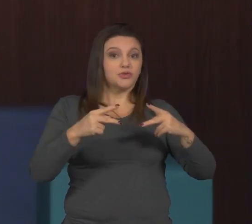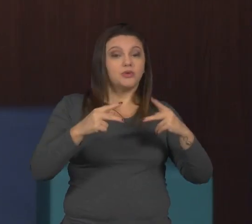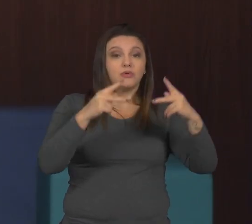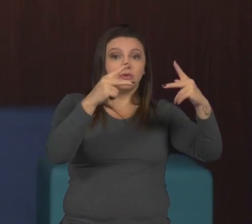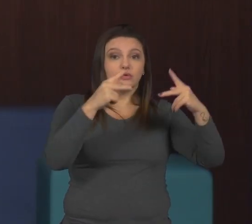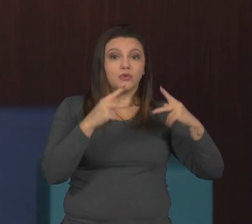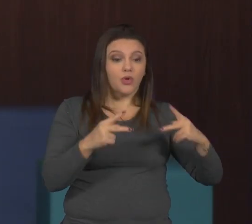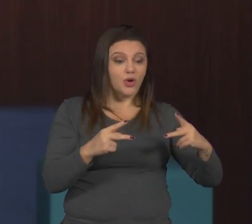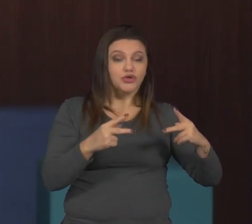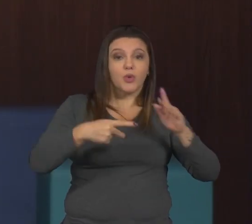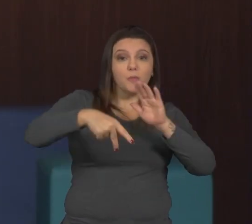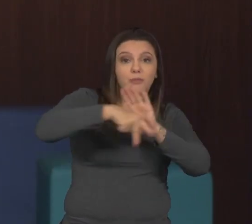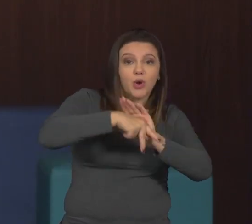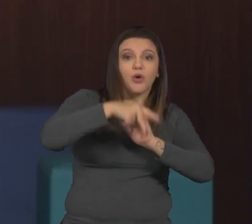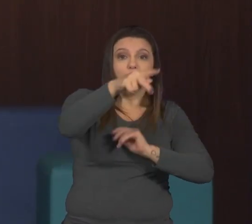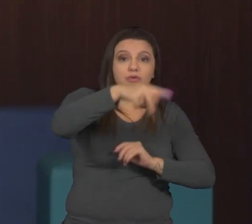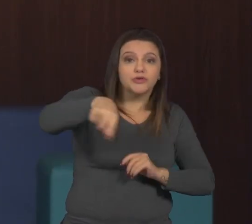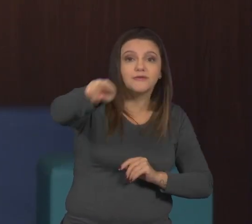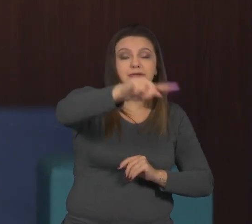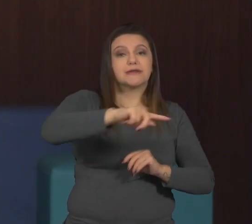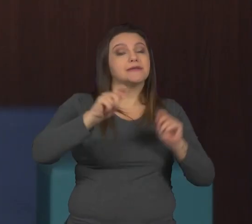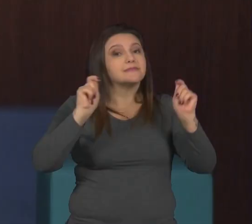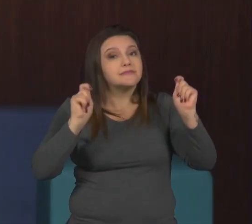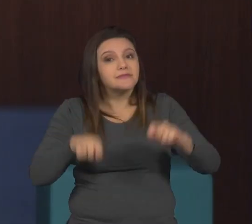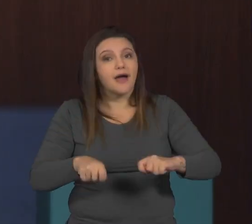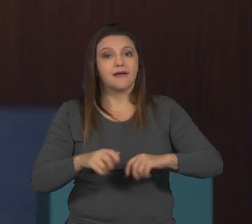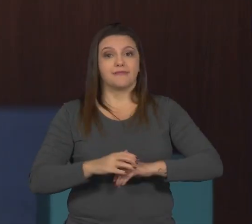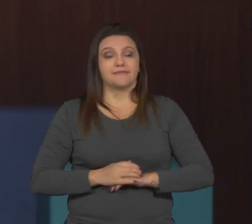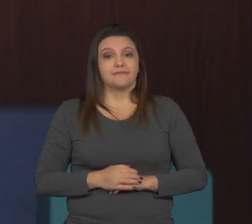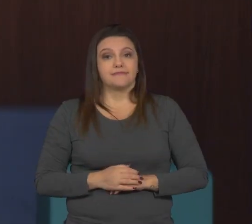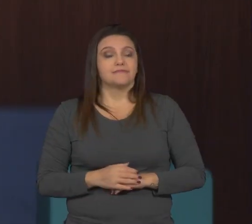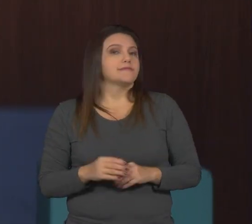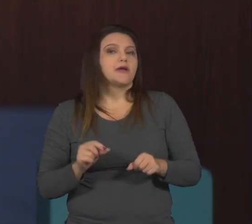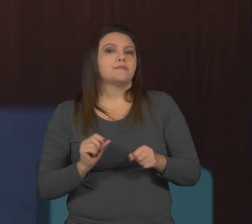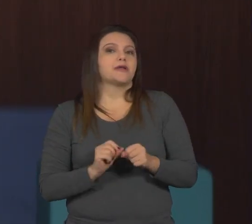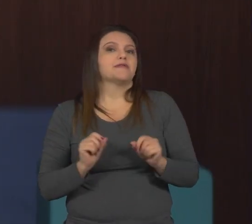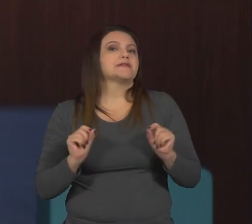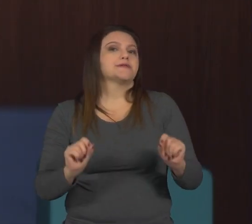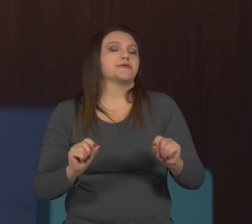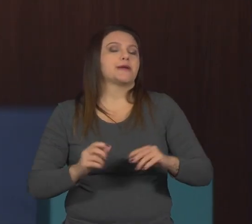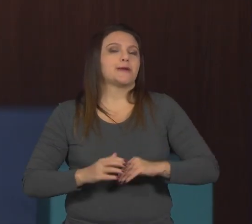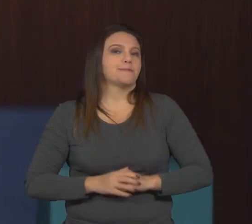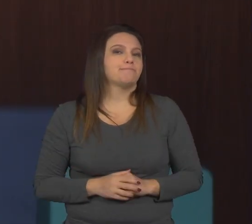vocês, específico para a aplicação de vocês, né? No caso, para fazer